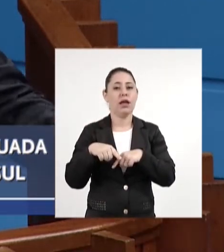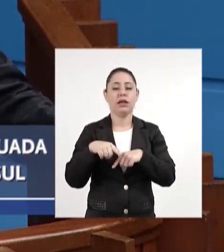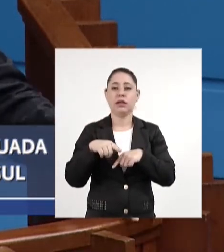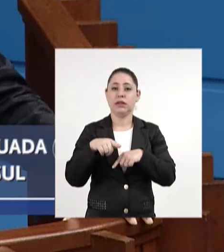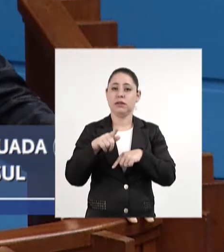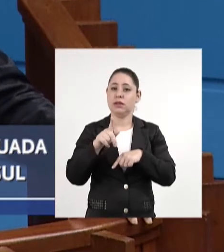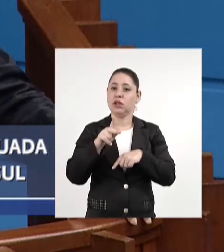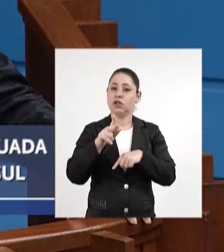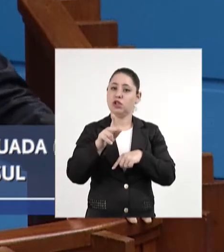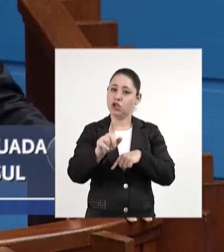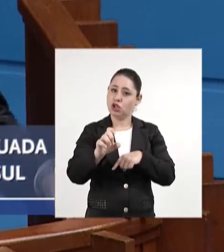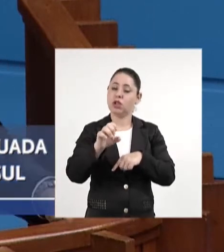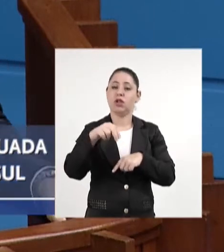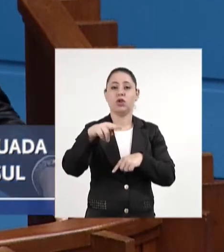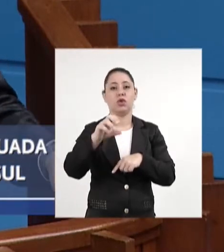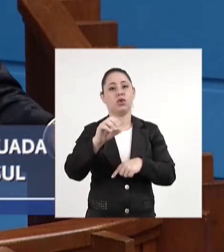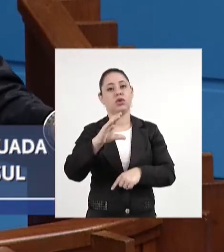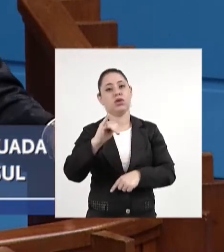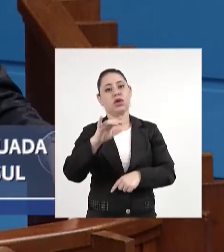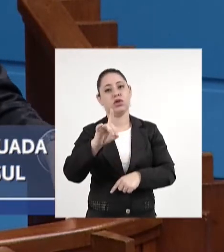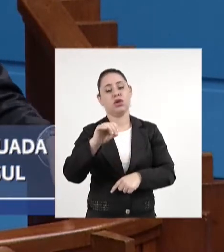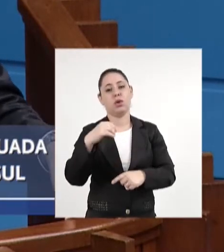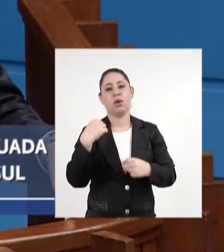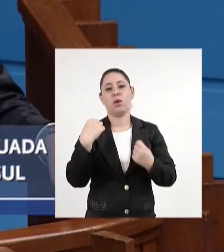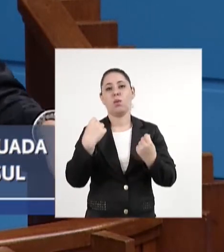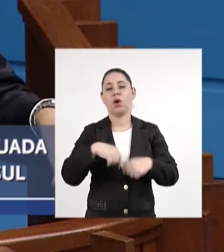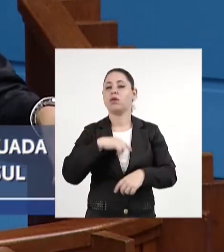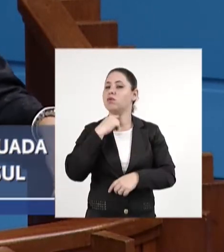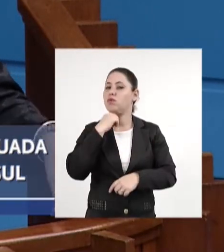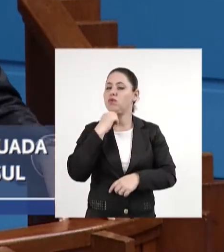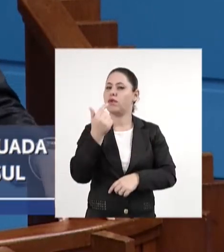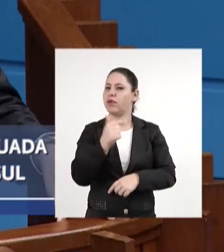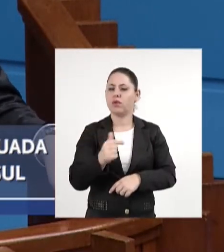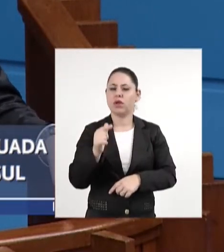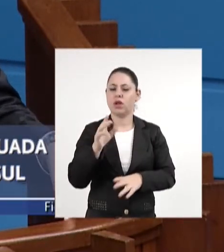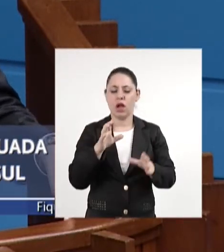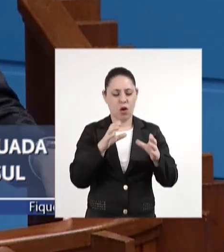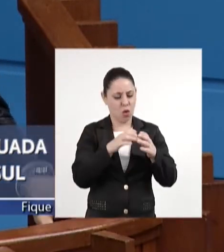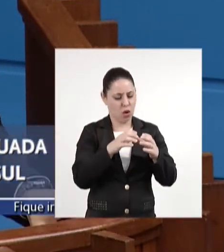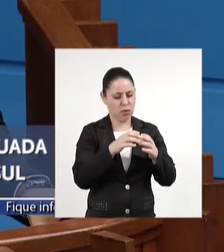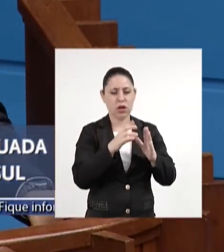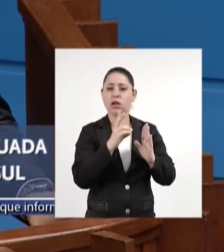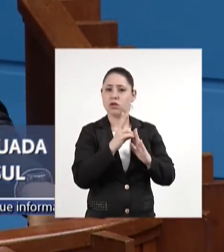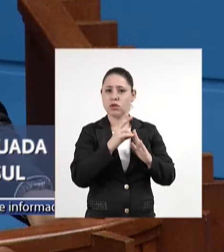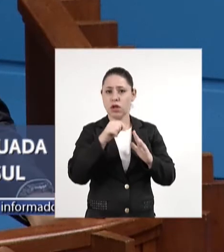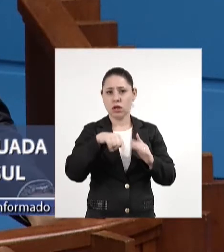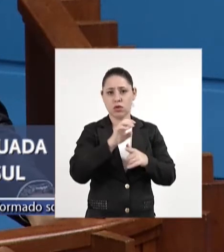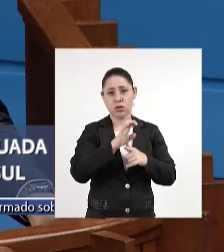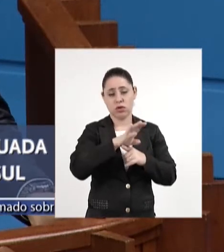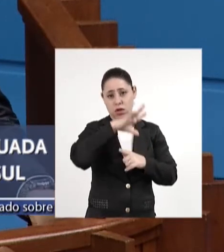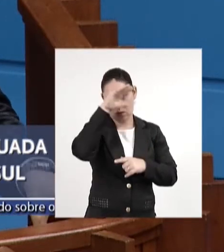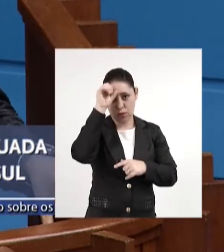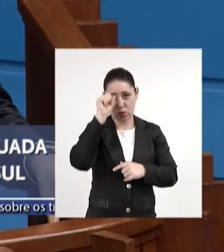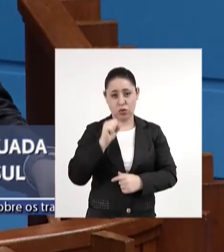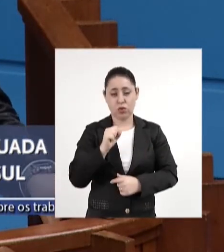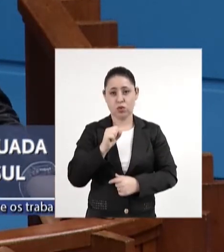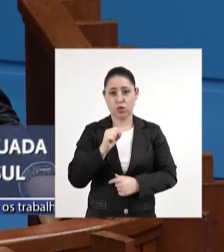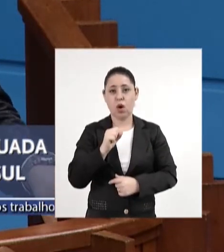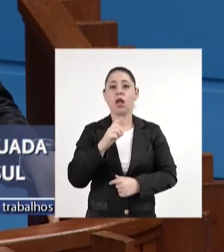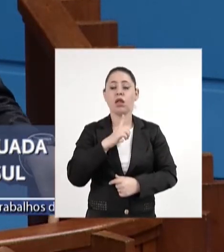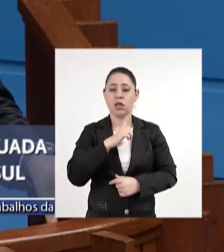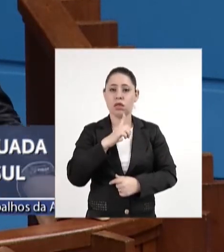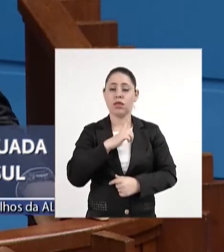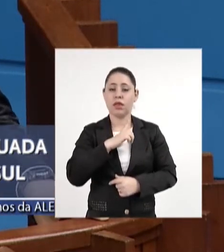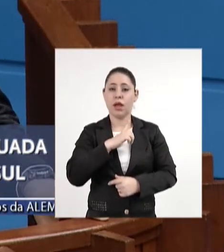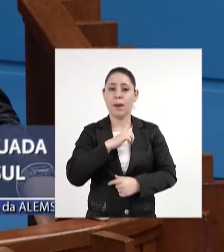caracterizar até o crime de genocídio, porque não há dúvida de que as comunidades indígenas do estado de Mato Grosso do Sul correm